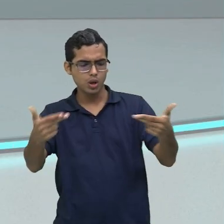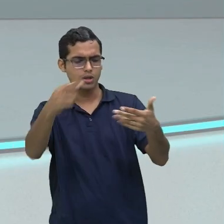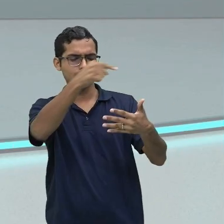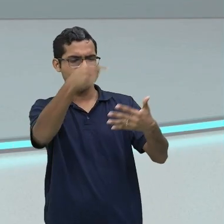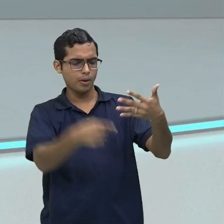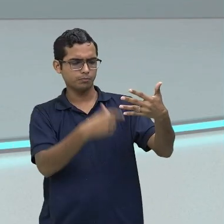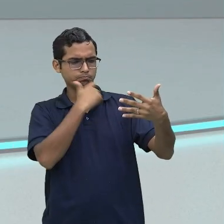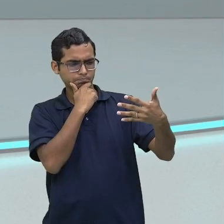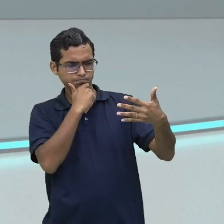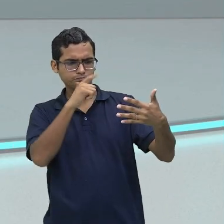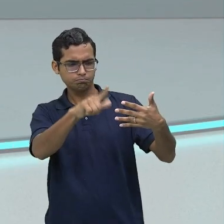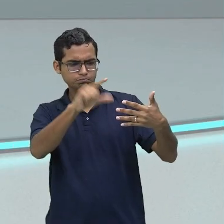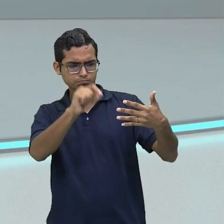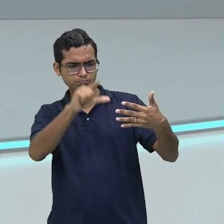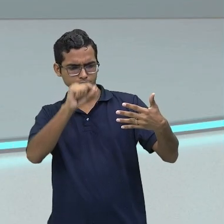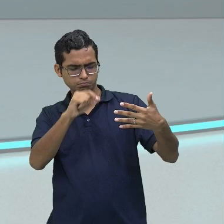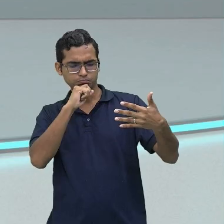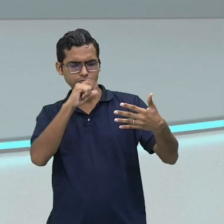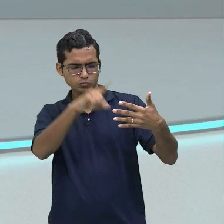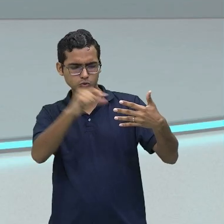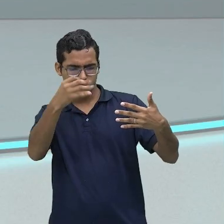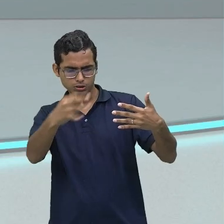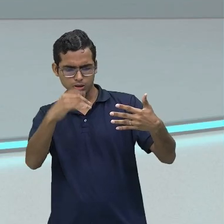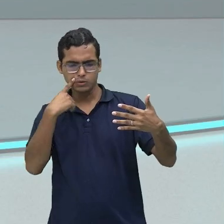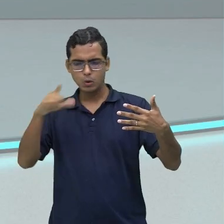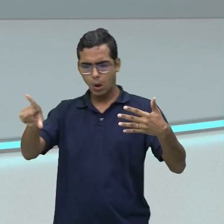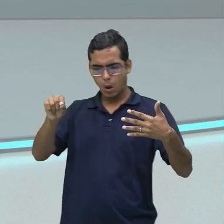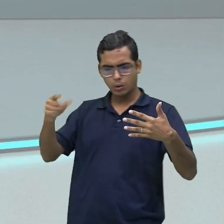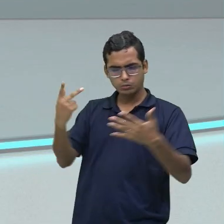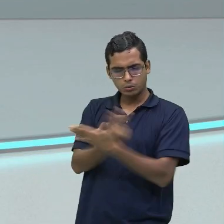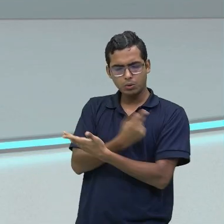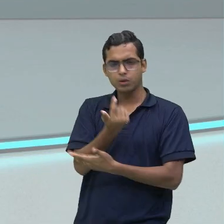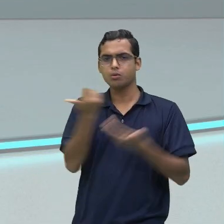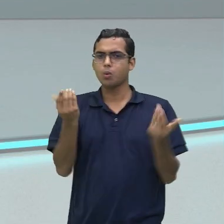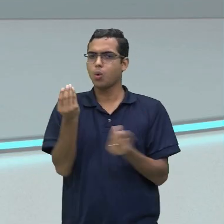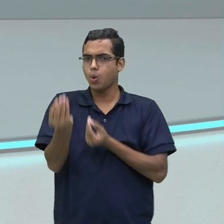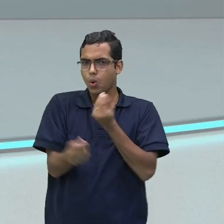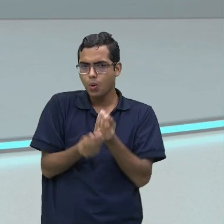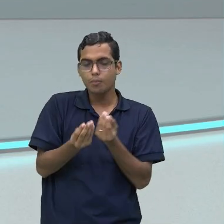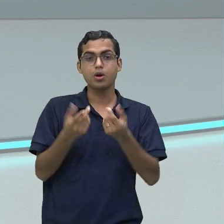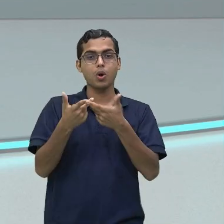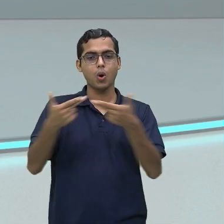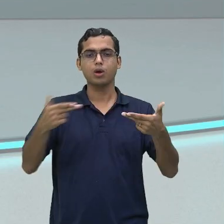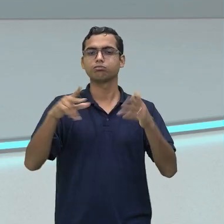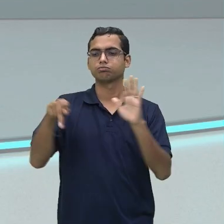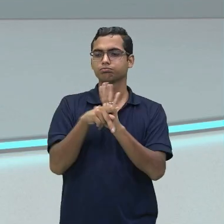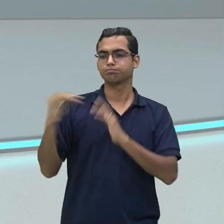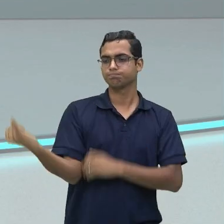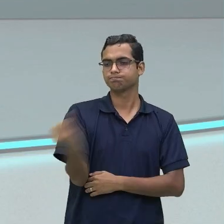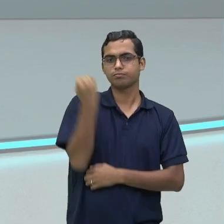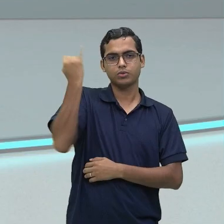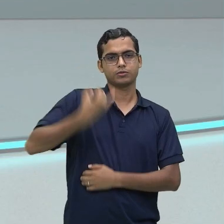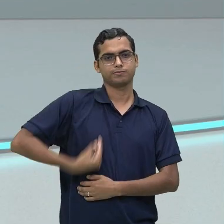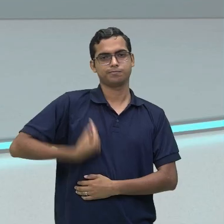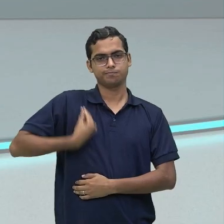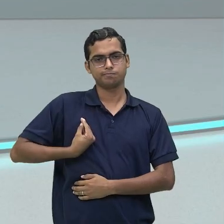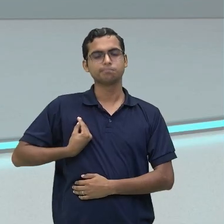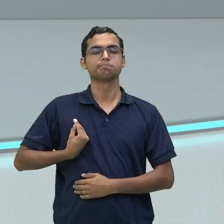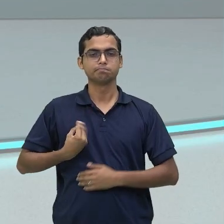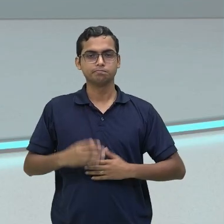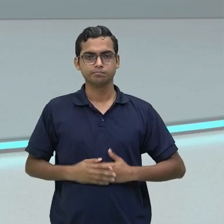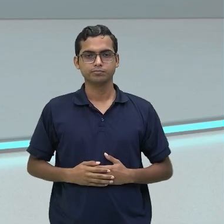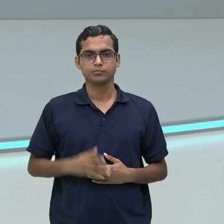aquela questão de perceber o que realmente faz sentido para mim na vida. Eu faço, por exemplo,